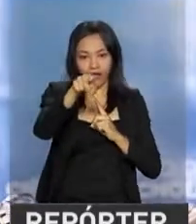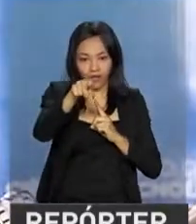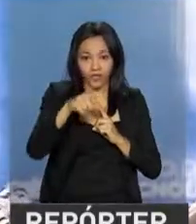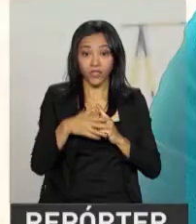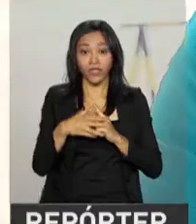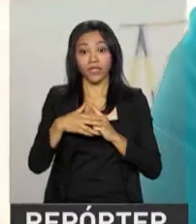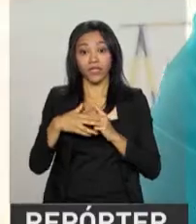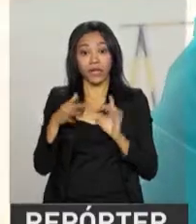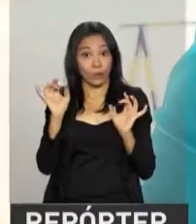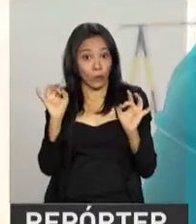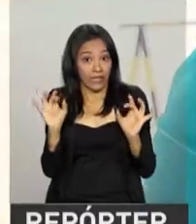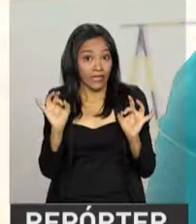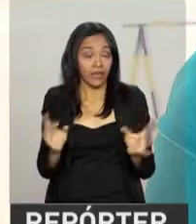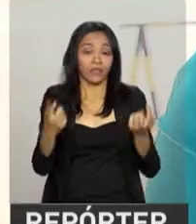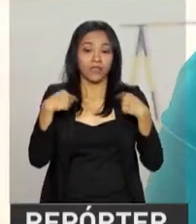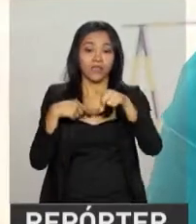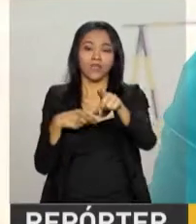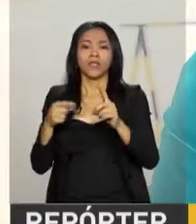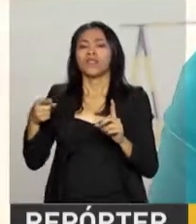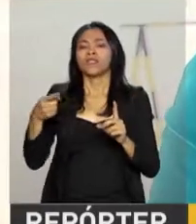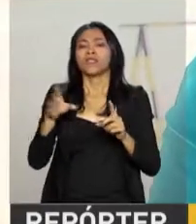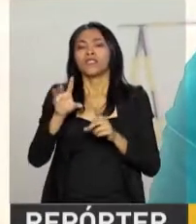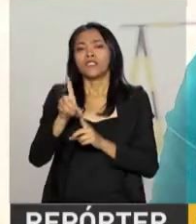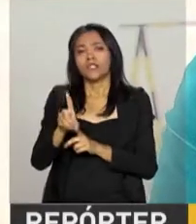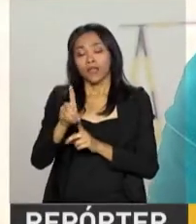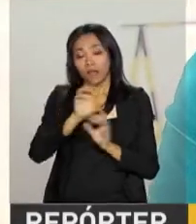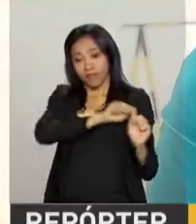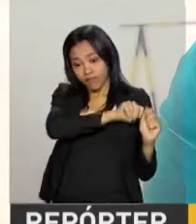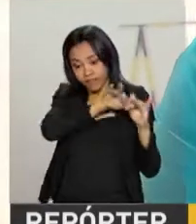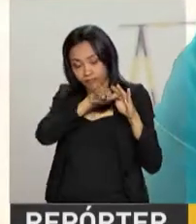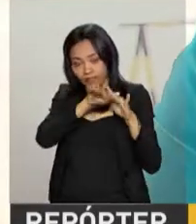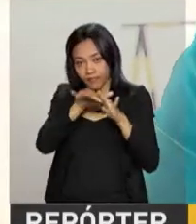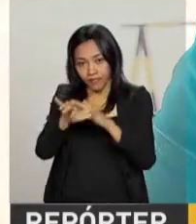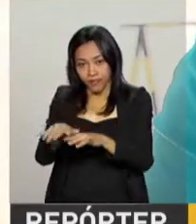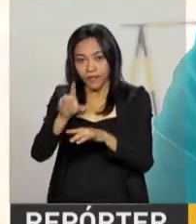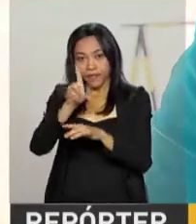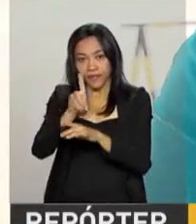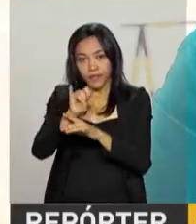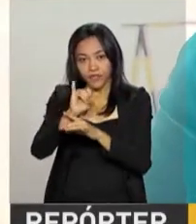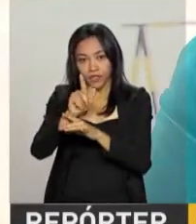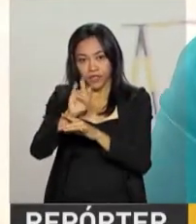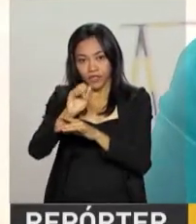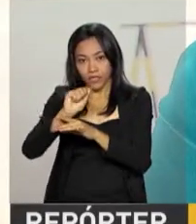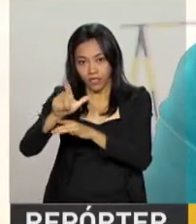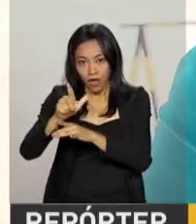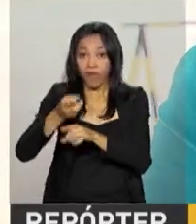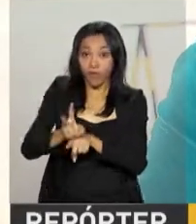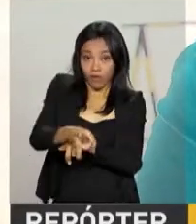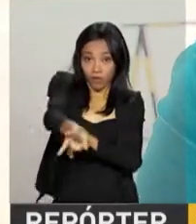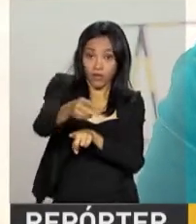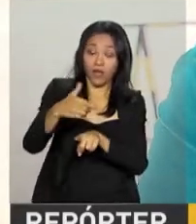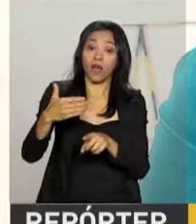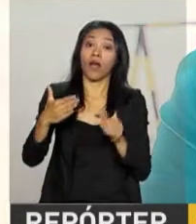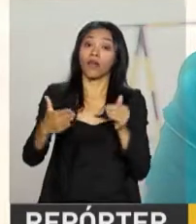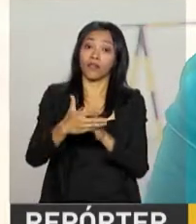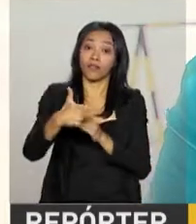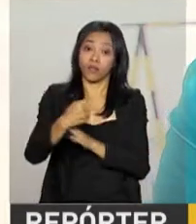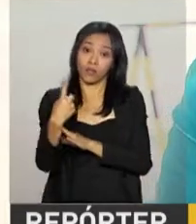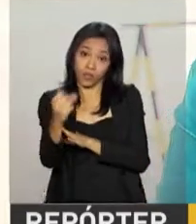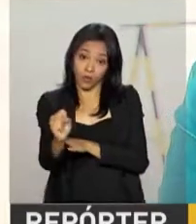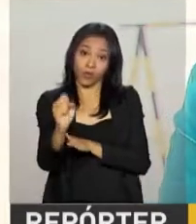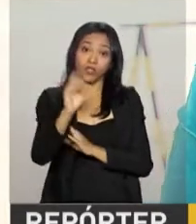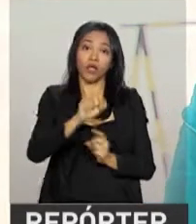qualidade a migração para o sistema digital vai continuar em 2018 até agora o sinal digital já foi